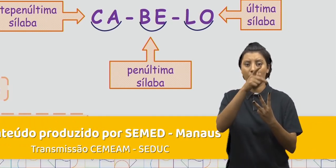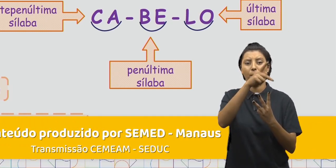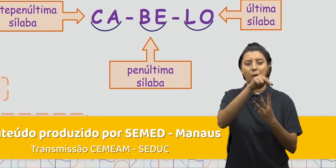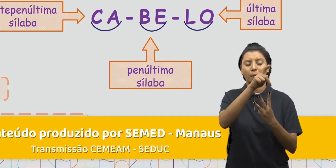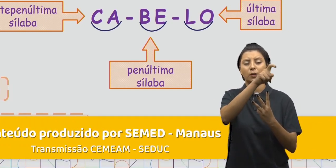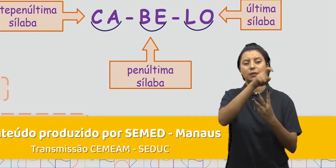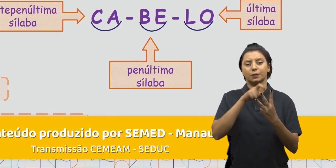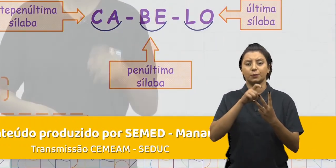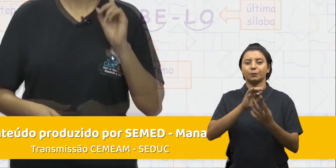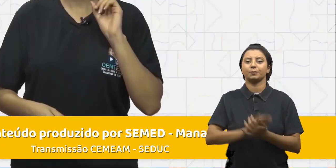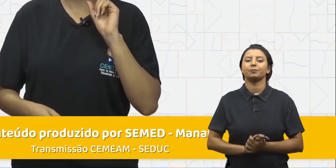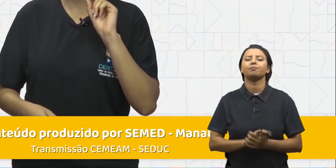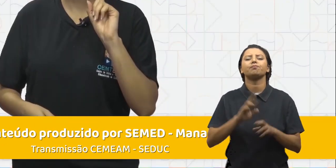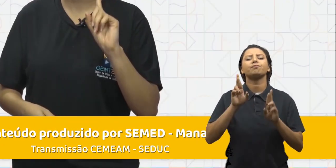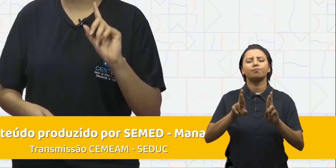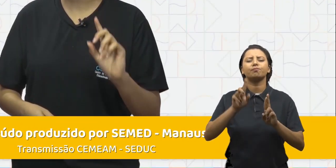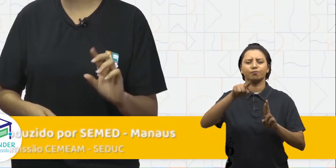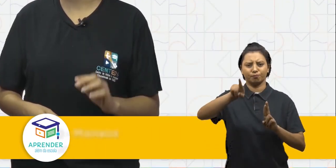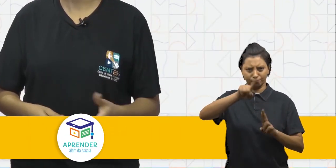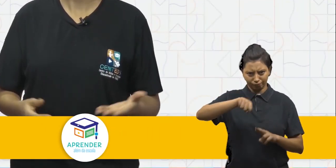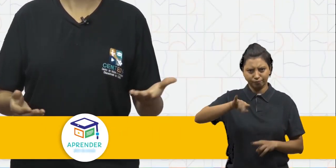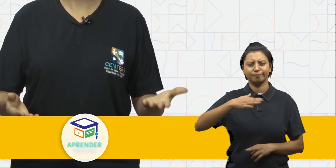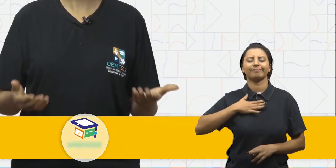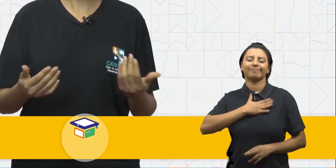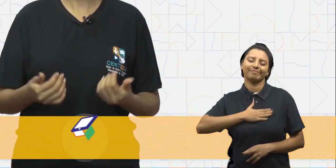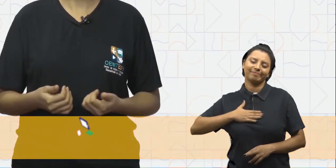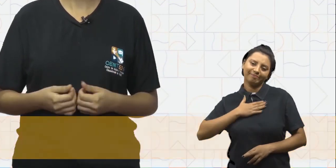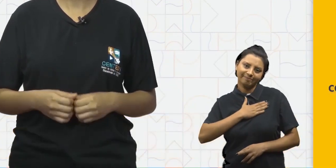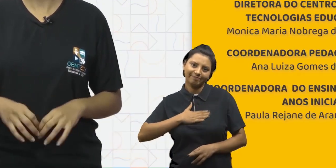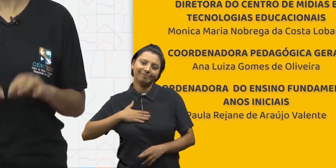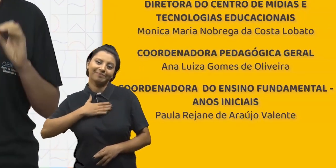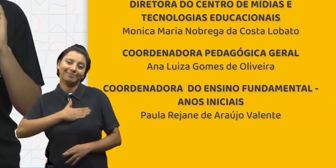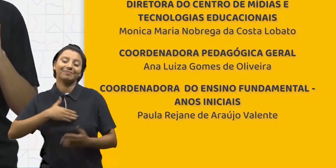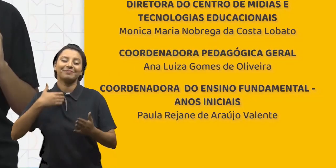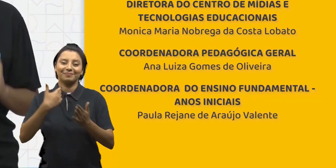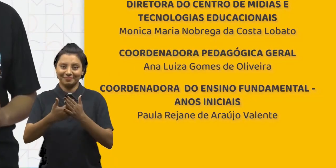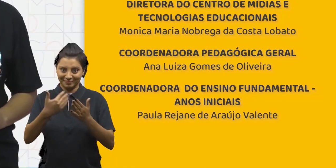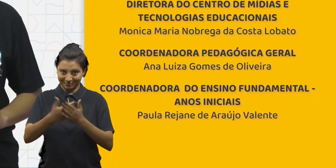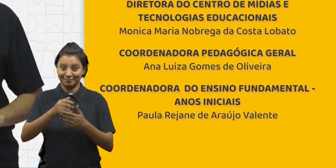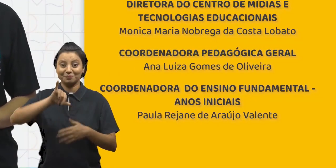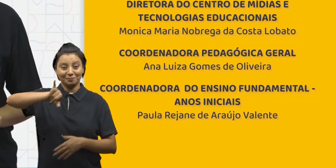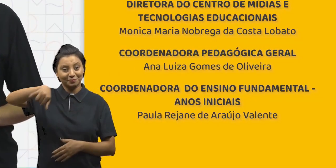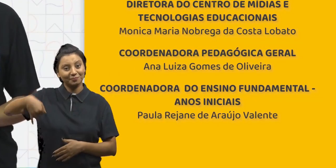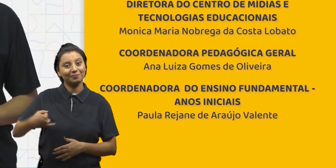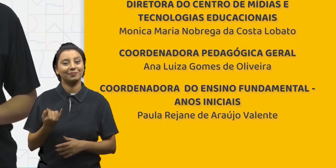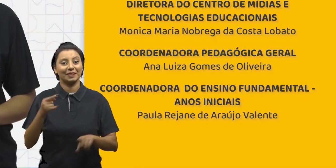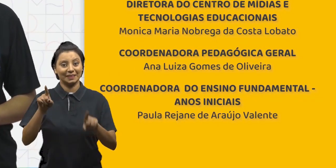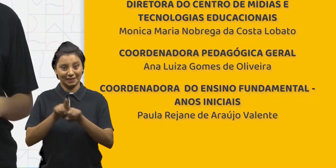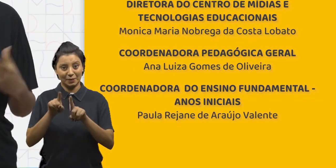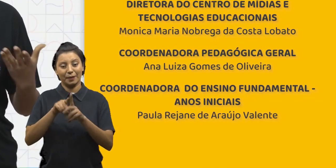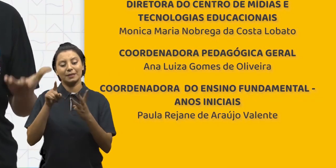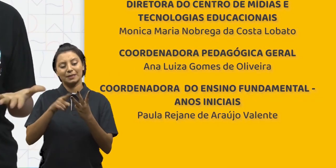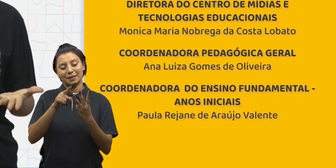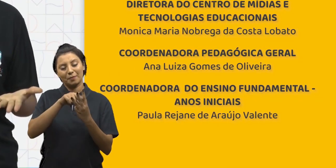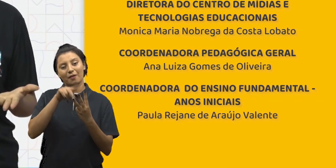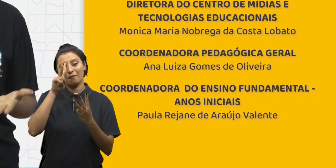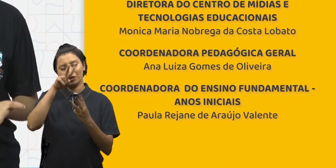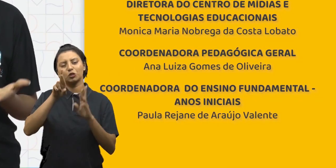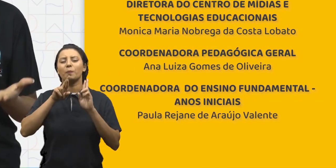ou proparoxítona. Eu espero que você, assim como eu, tenha curtido muito essa aula de sílaba tônica.